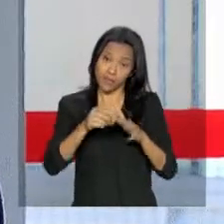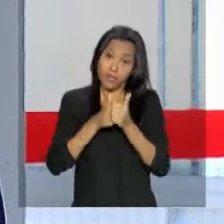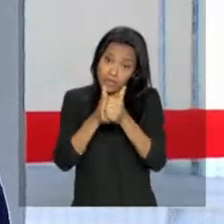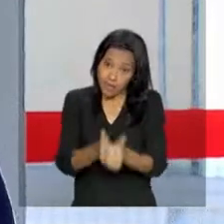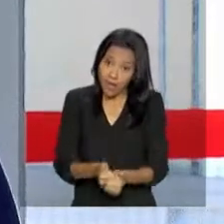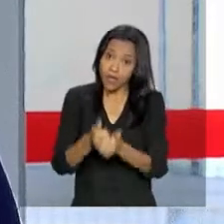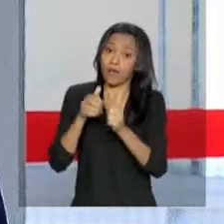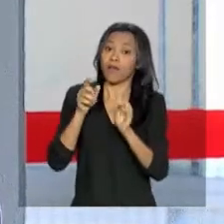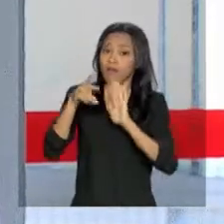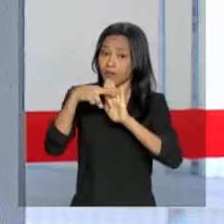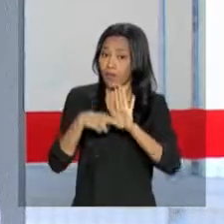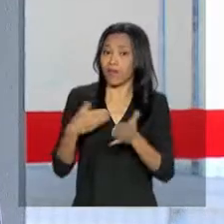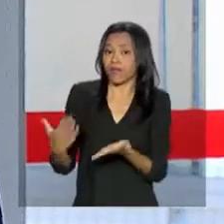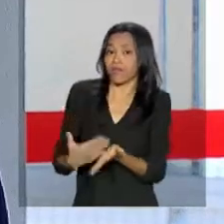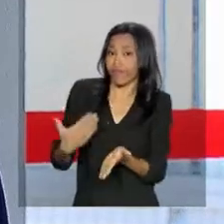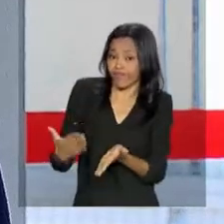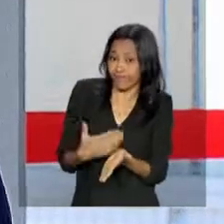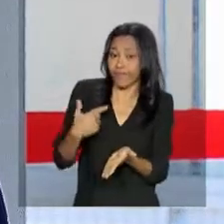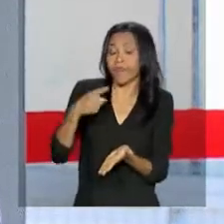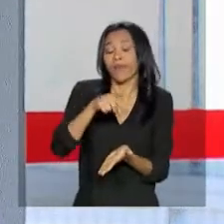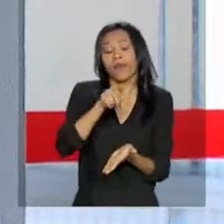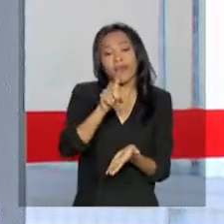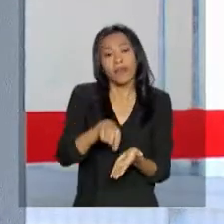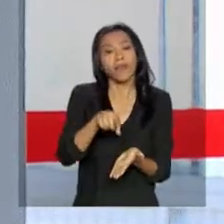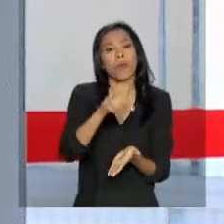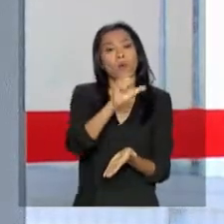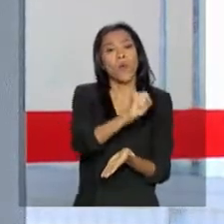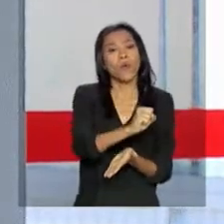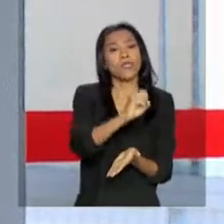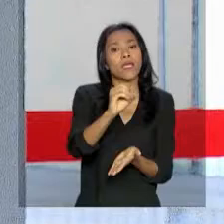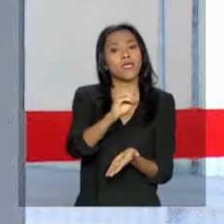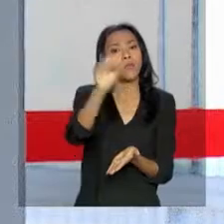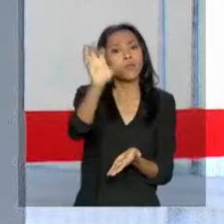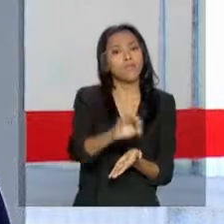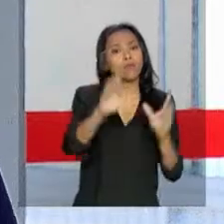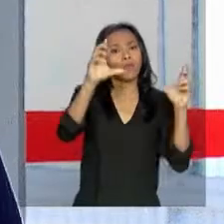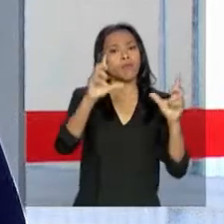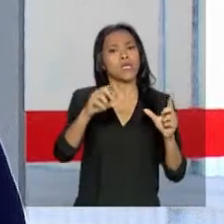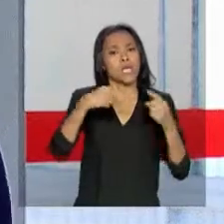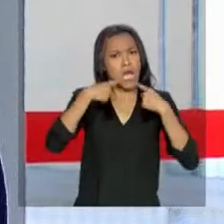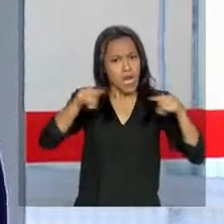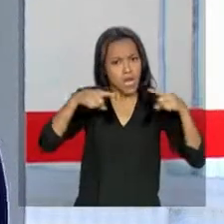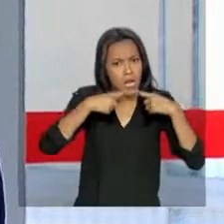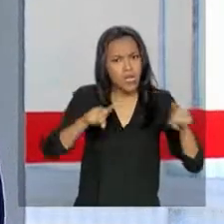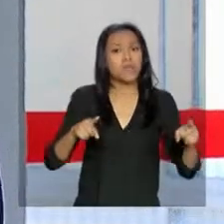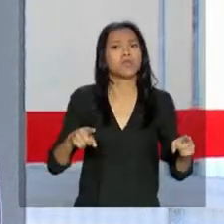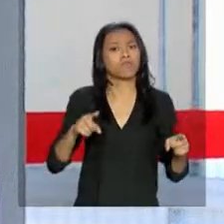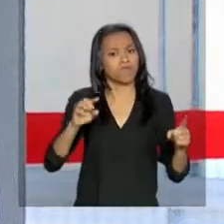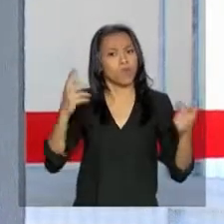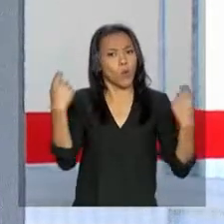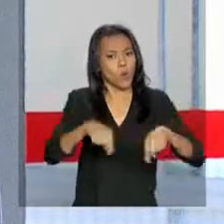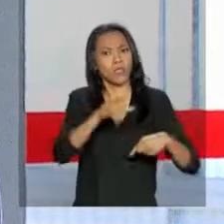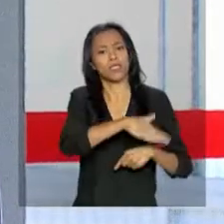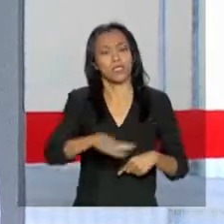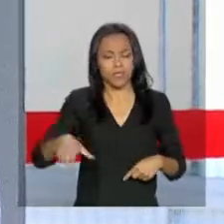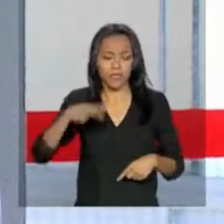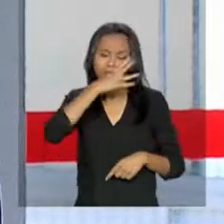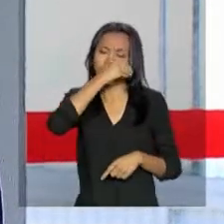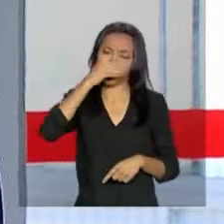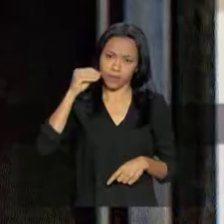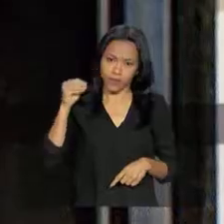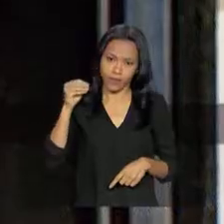e viu aumentar em cerca de 80% o número de denúncias de exploração sexual contra crianças e